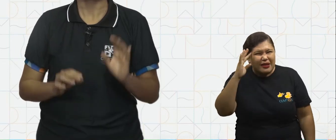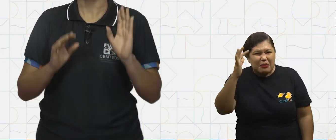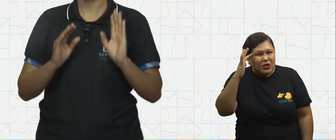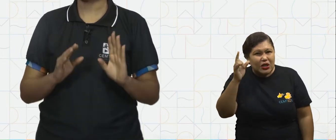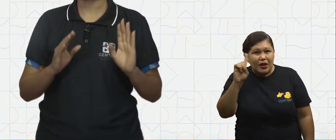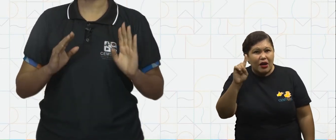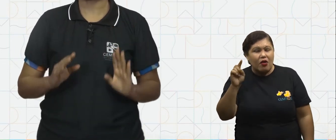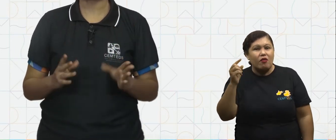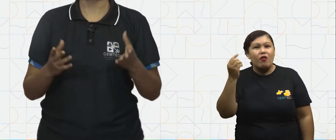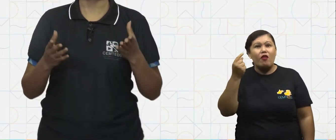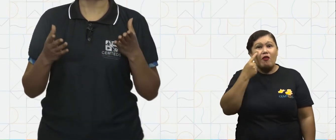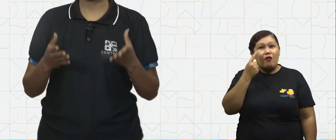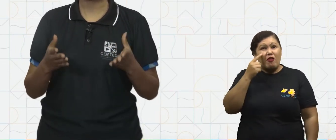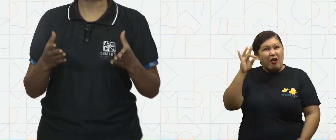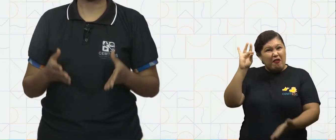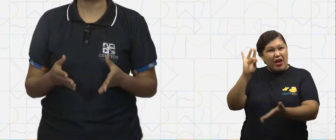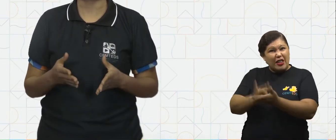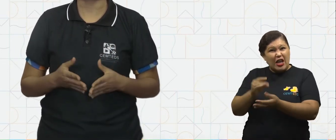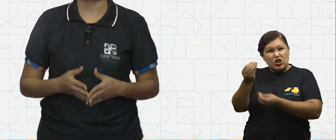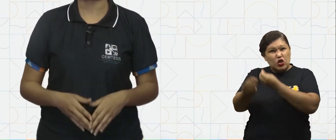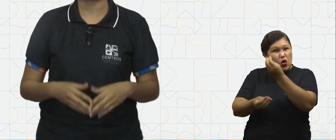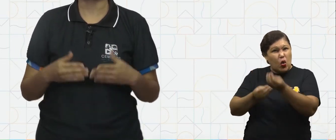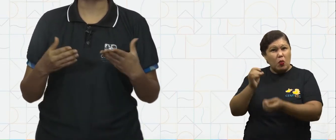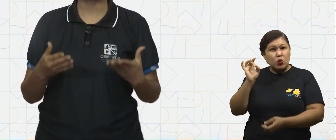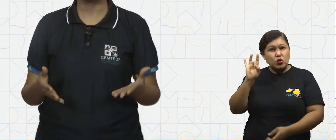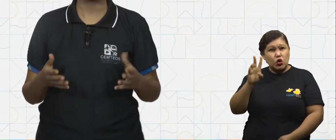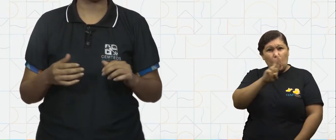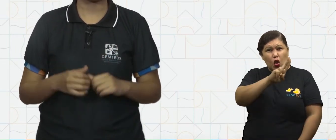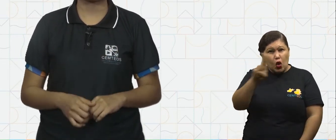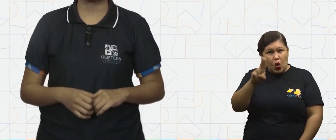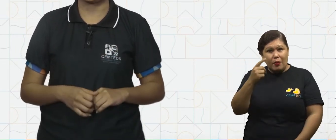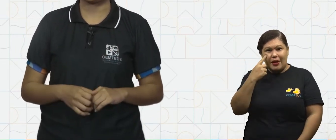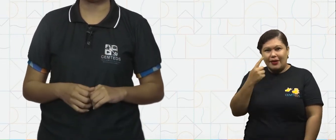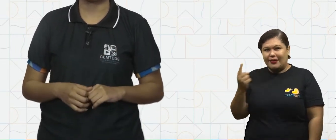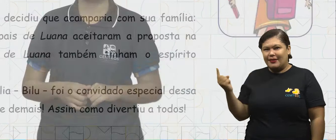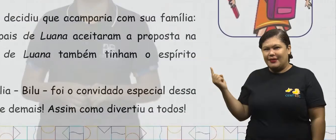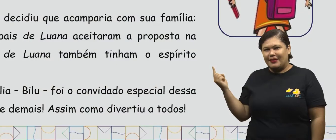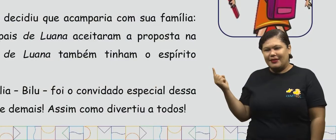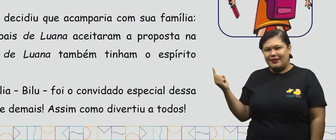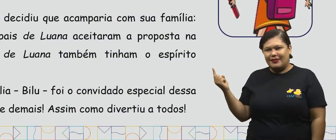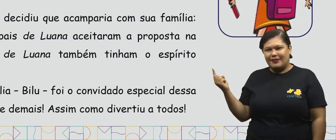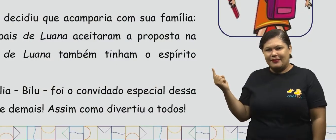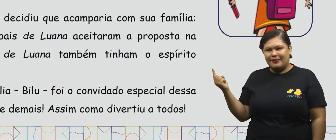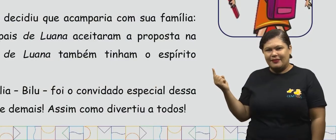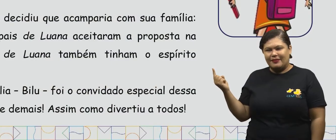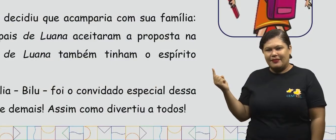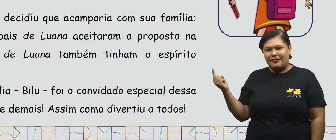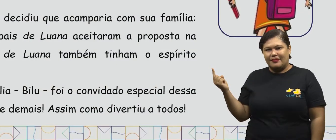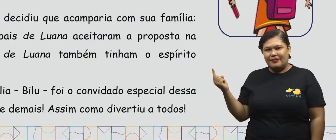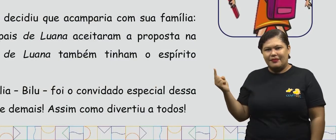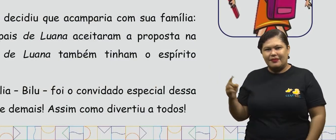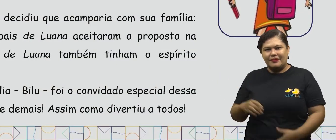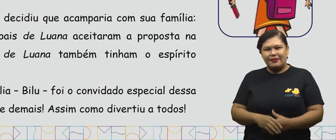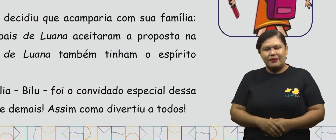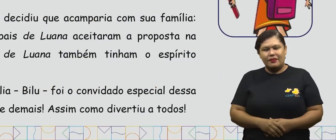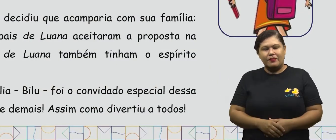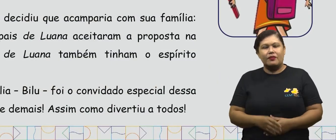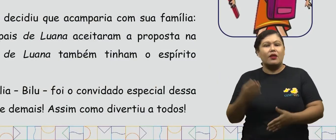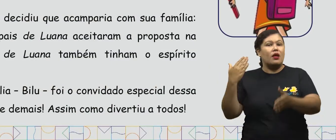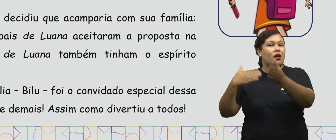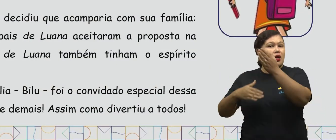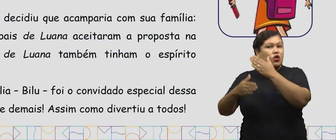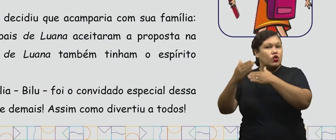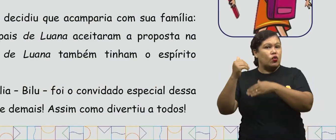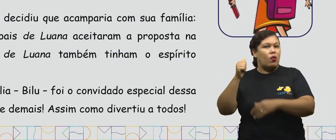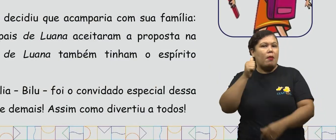melhor, veja comigo como esse texto ficaria com tantas repetições. Lu, a aventureira. Era uma